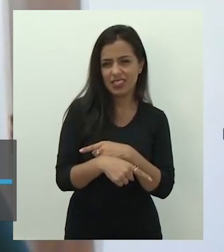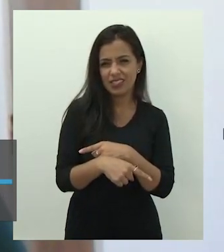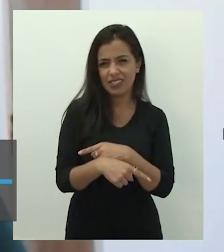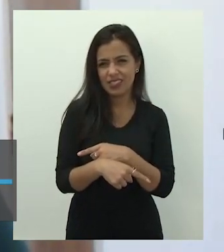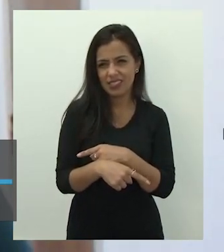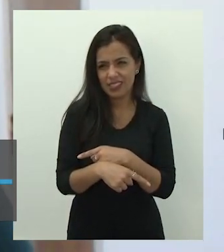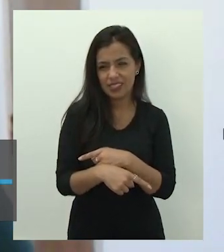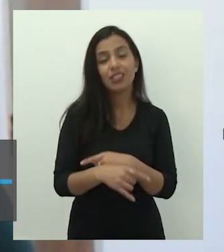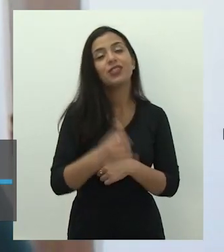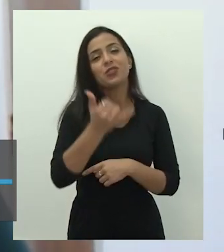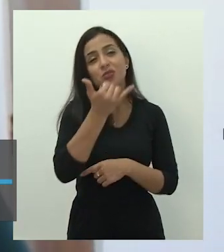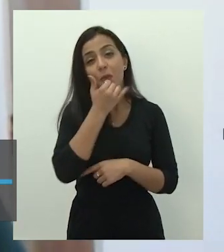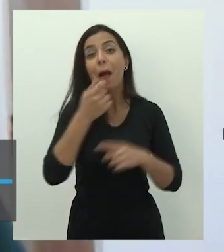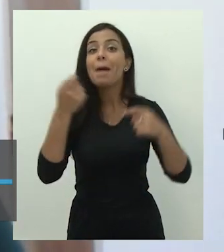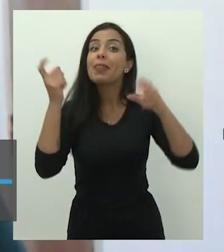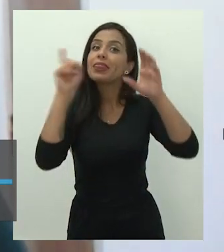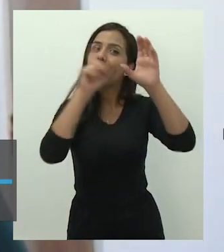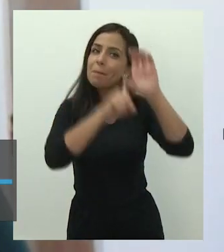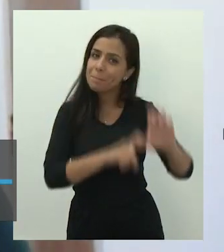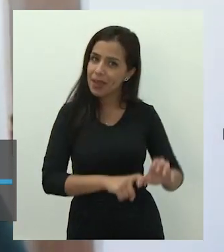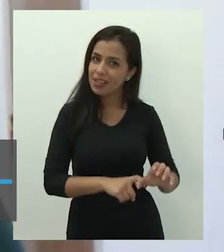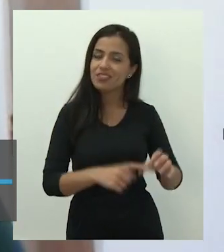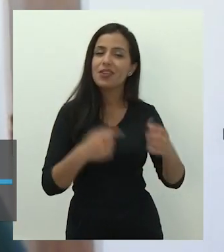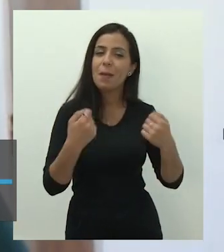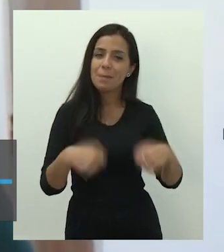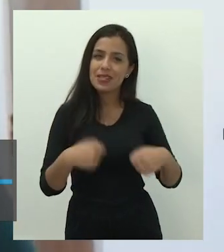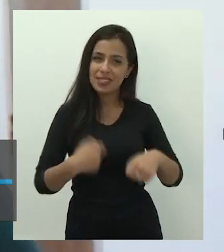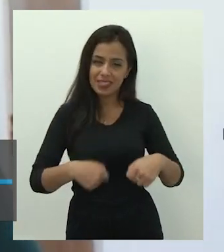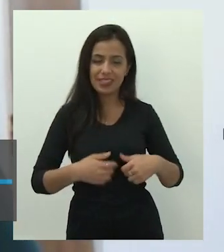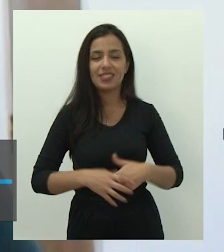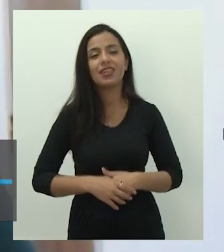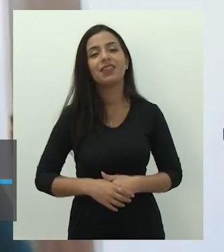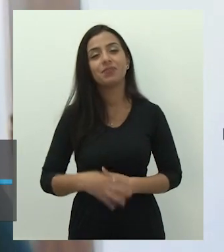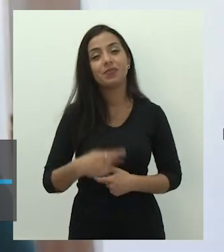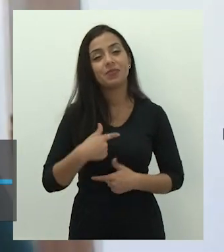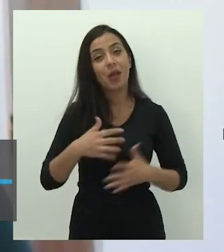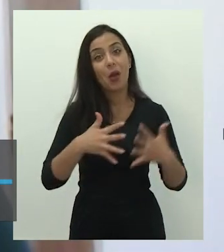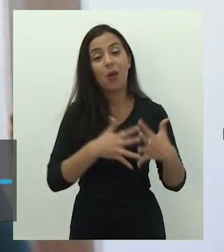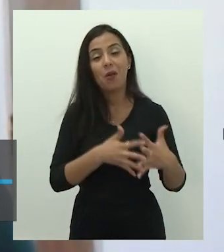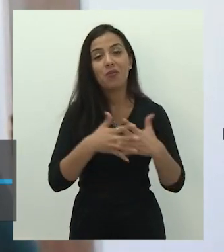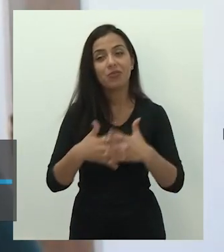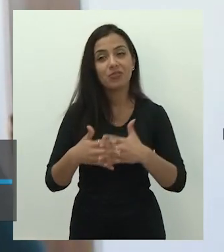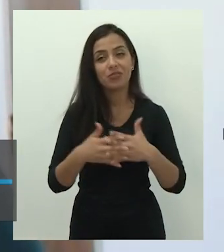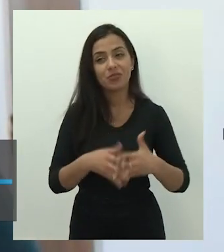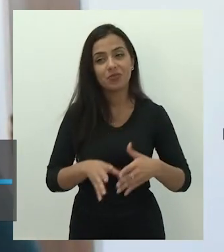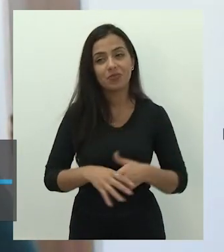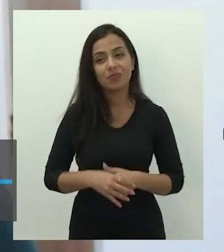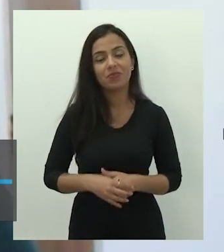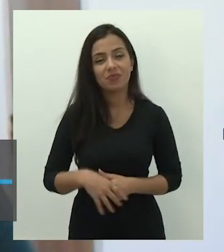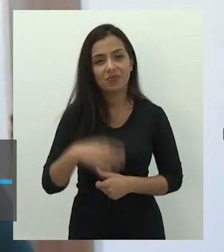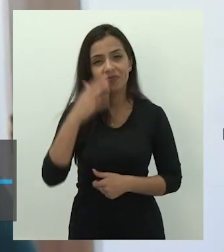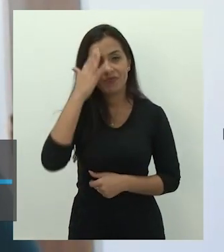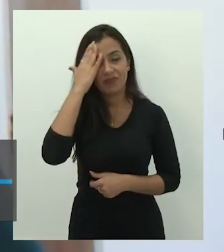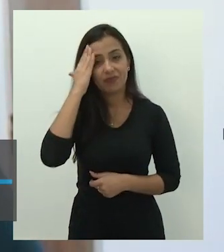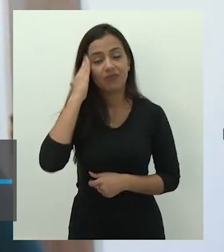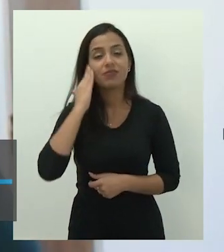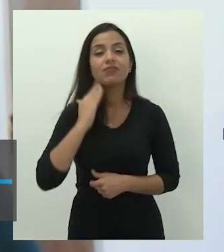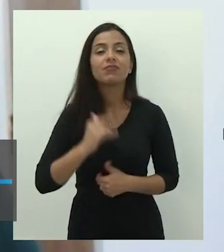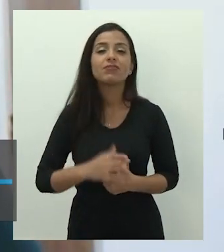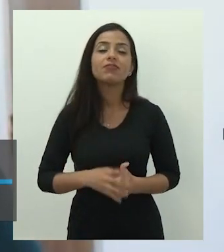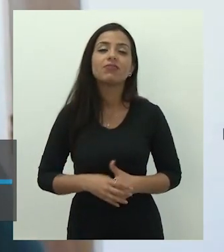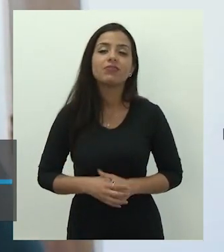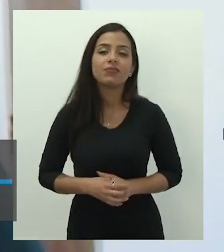termo depende um do outro, e as não recursivas, onde eles não dependem. Então, quando a gente